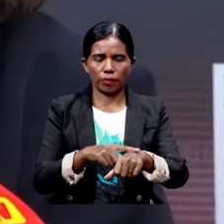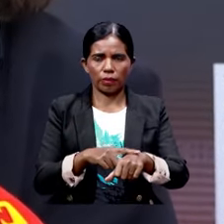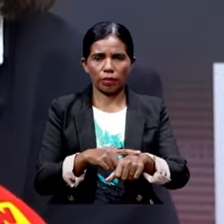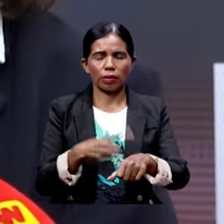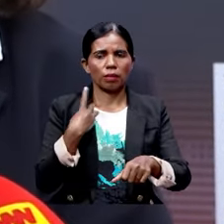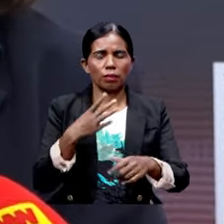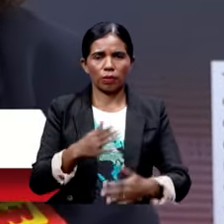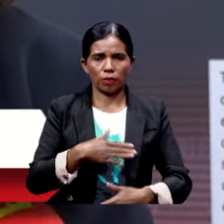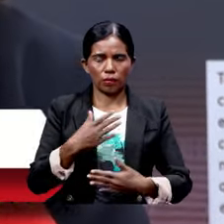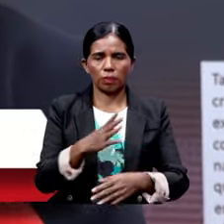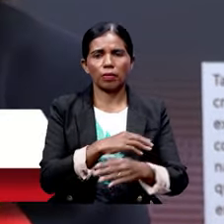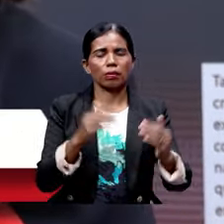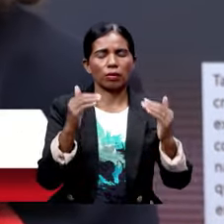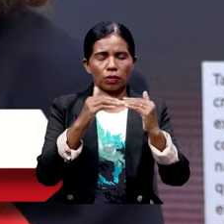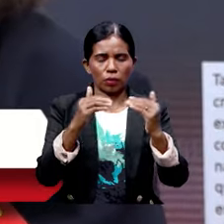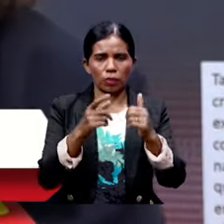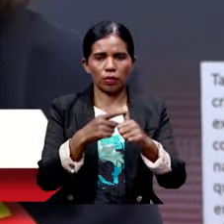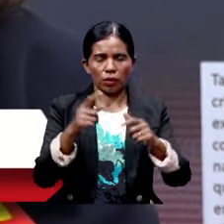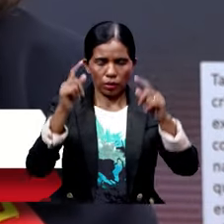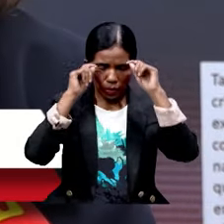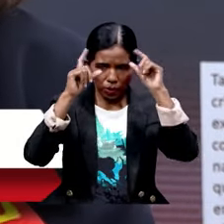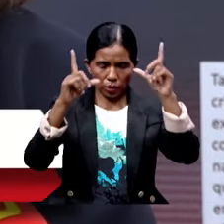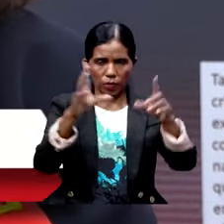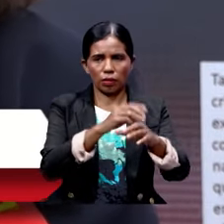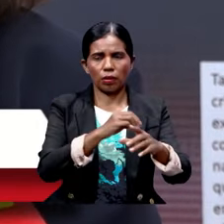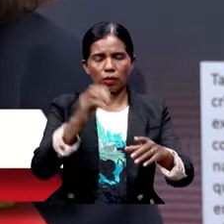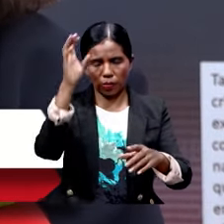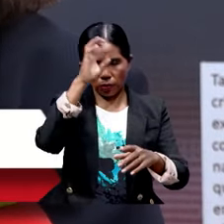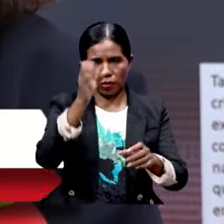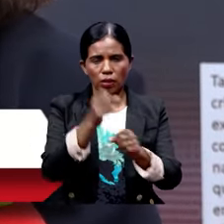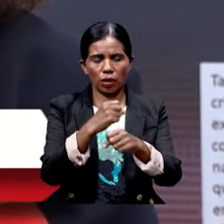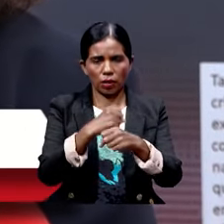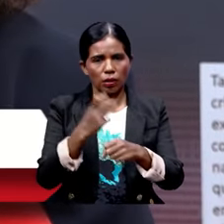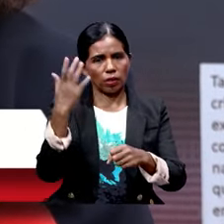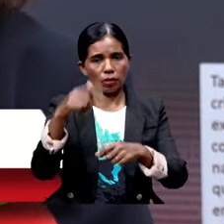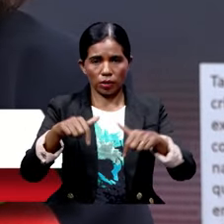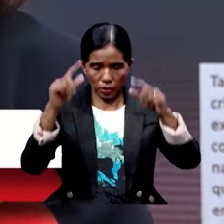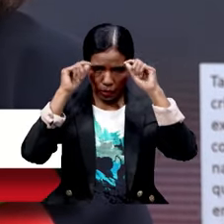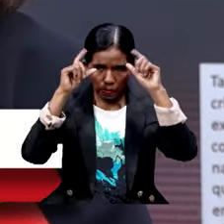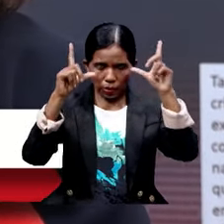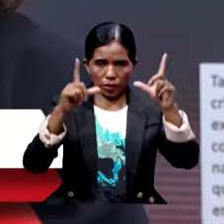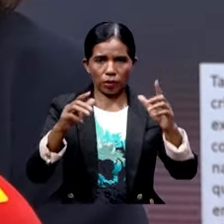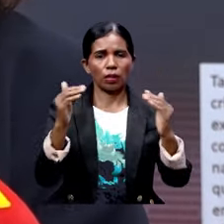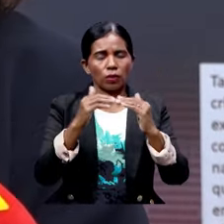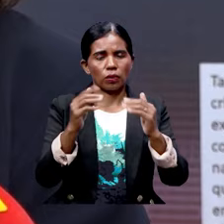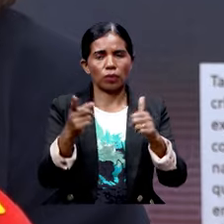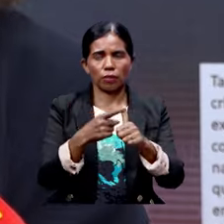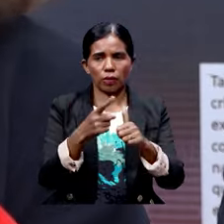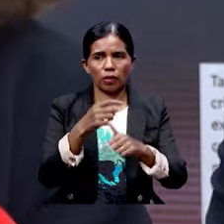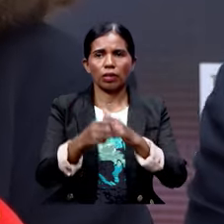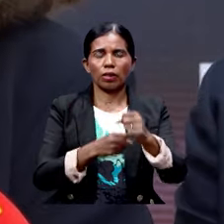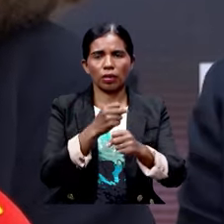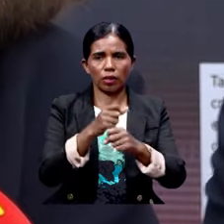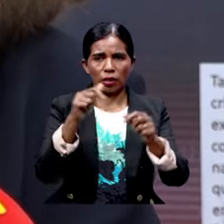Tebes hanesan diálogo primeiro nebe Timor União Europeia halo iha Timor Leste diálogo primeiro iha tinan